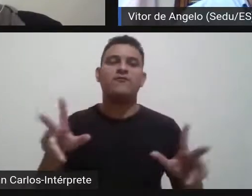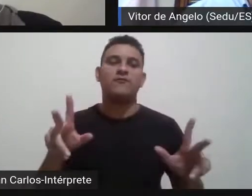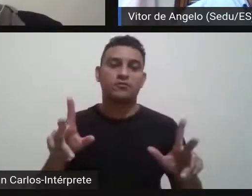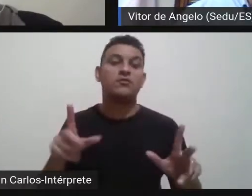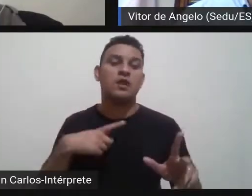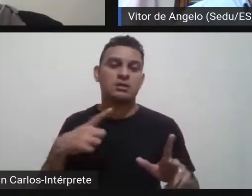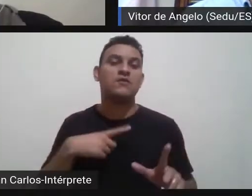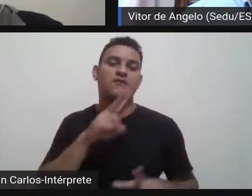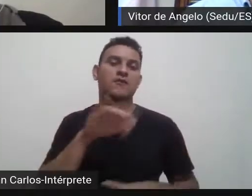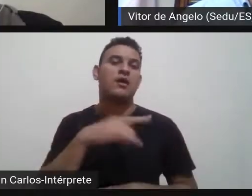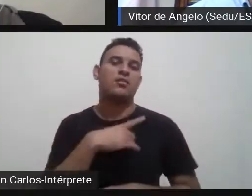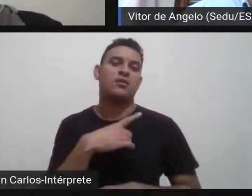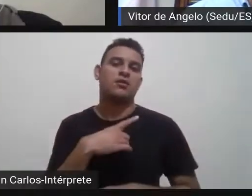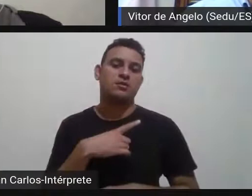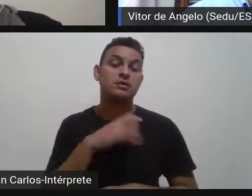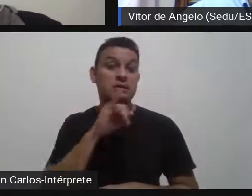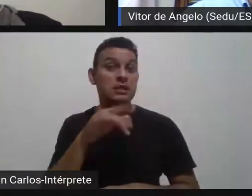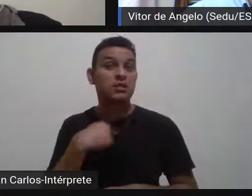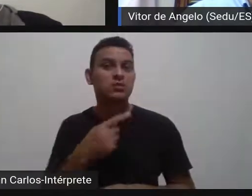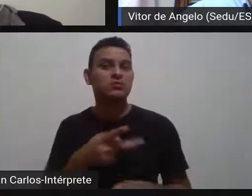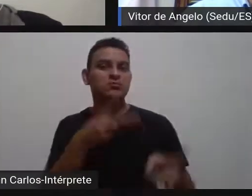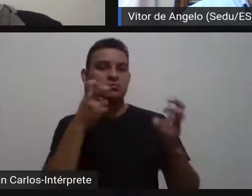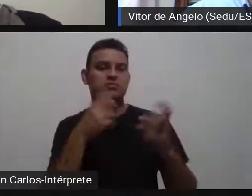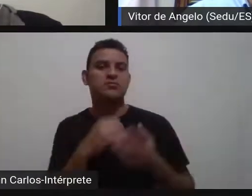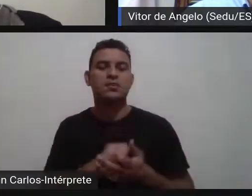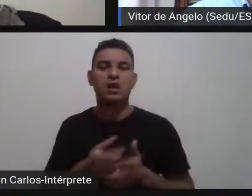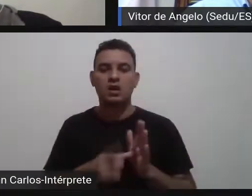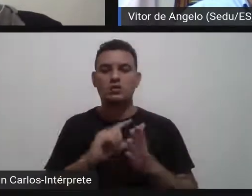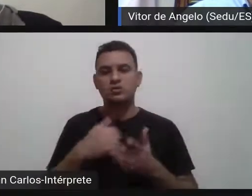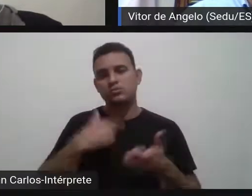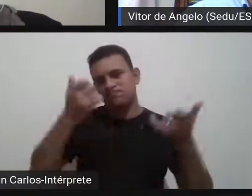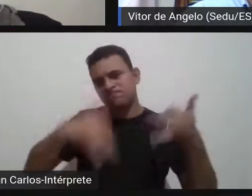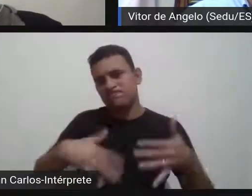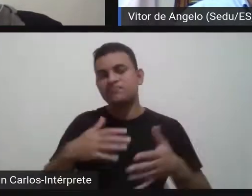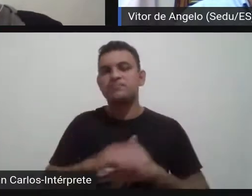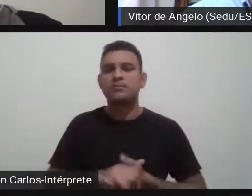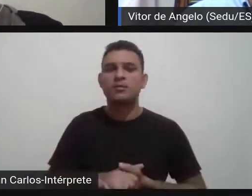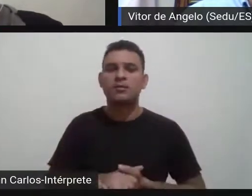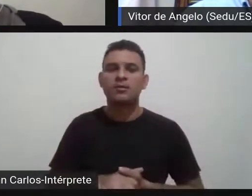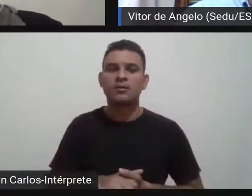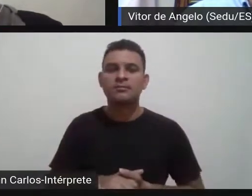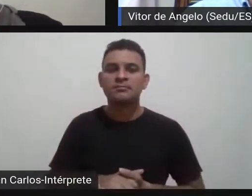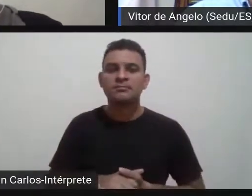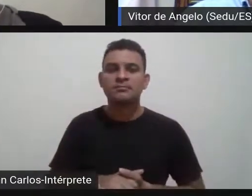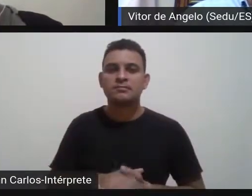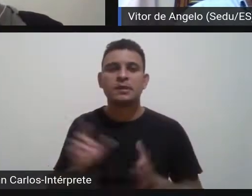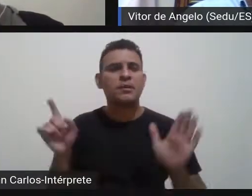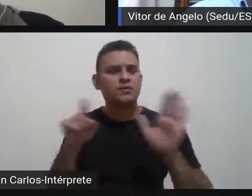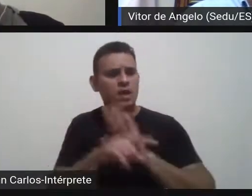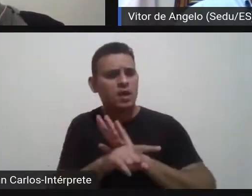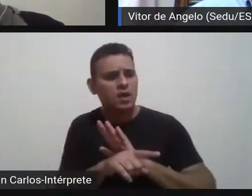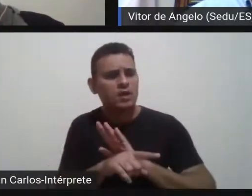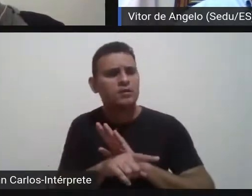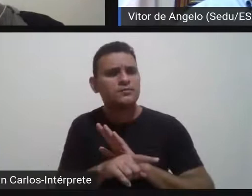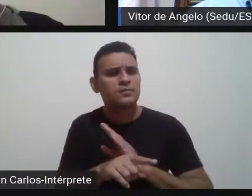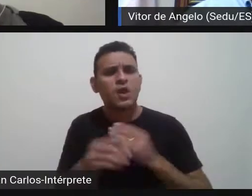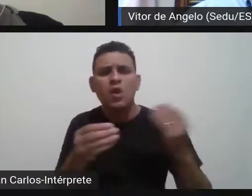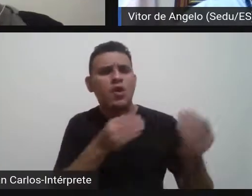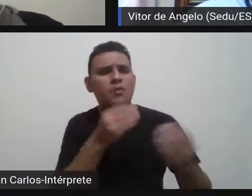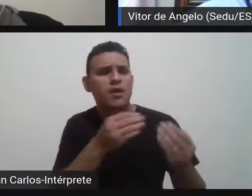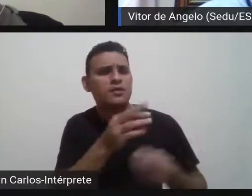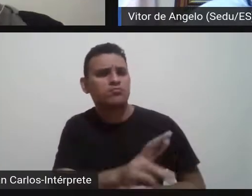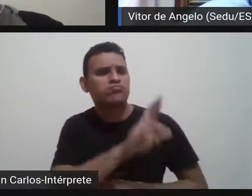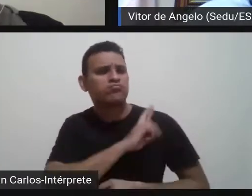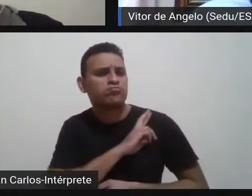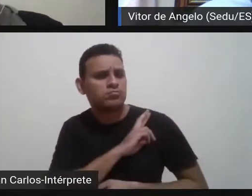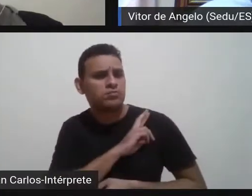grande diferença. E aí, antes de passar adiante, Rodrigo, queria te perguntar o seguinte, como é que é essa devolutiva, né?